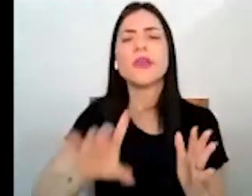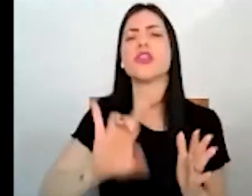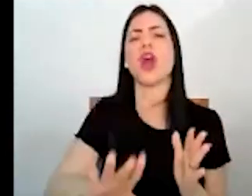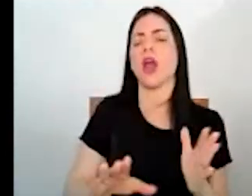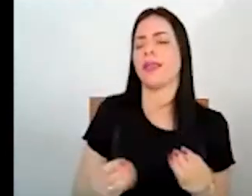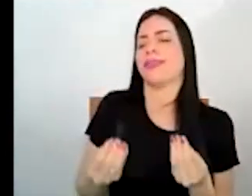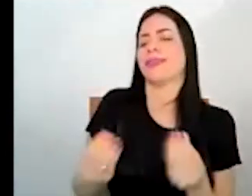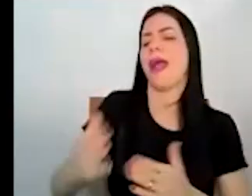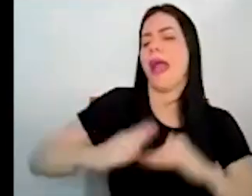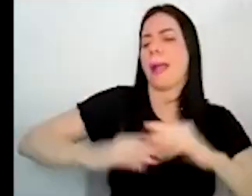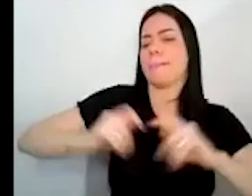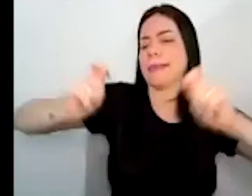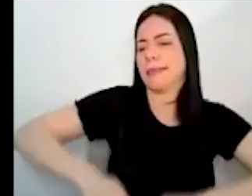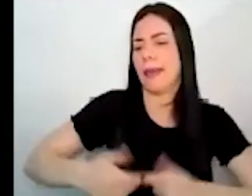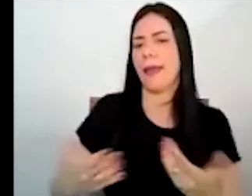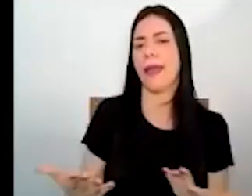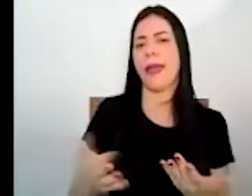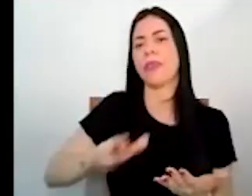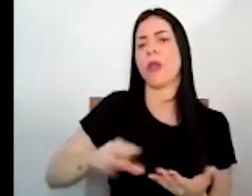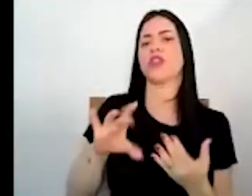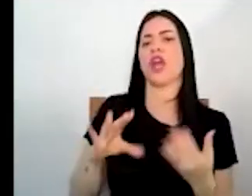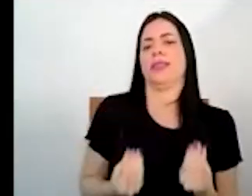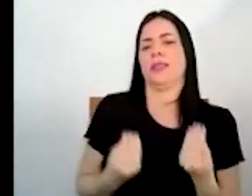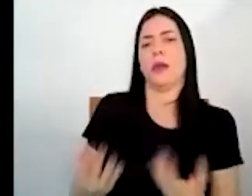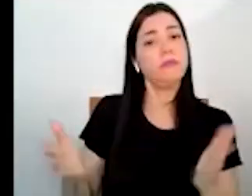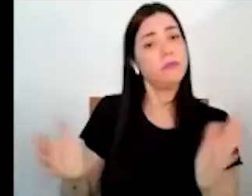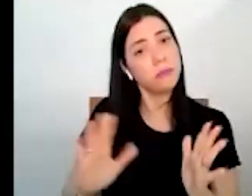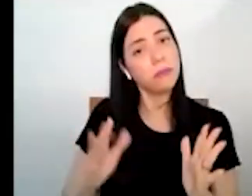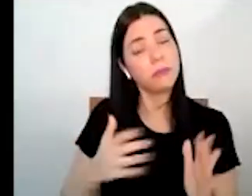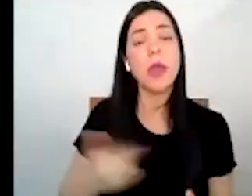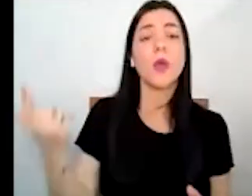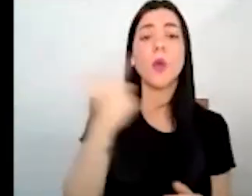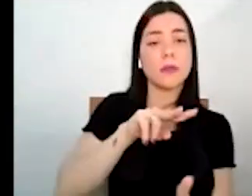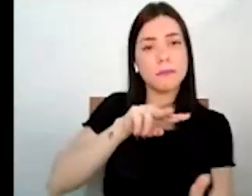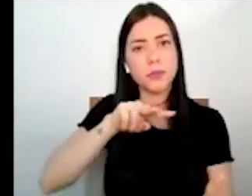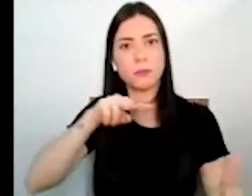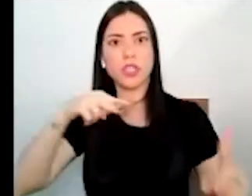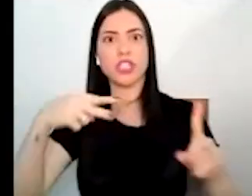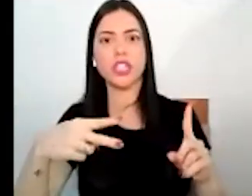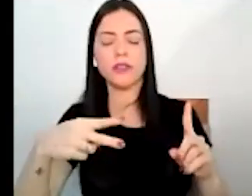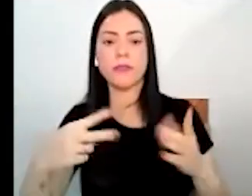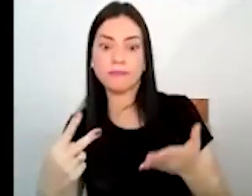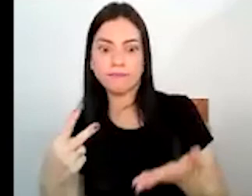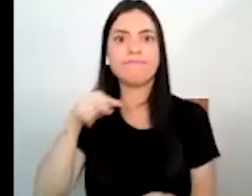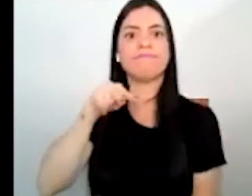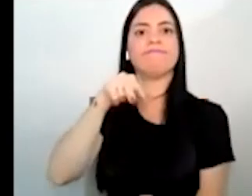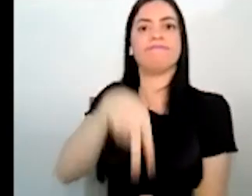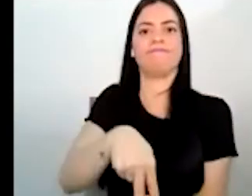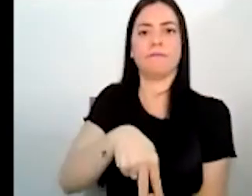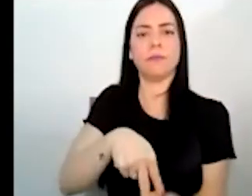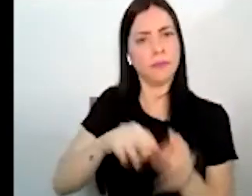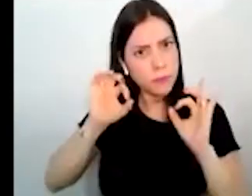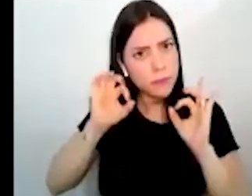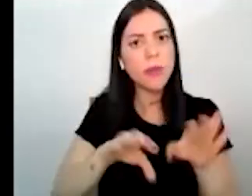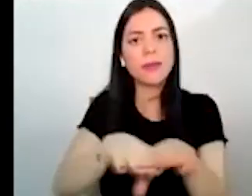essas pessoas, começar a migrar para uma perspectiva de maior representatividade e equidade dentro do